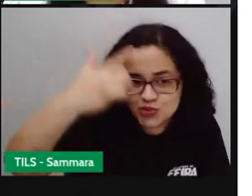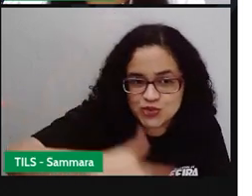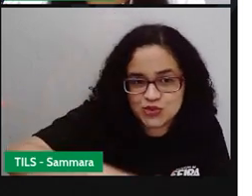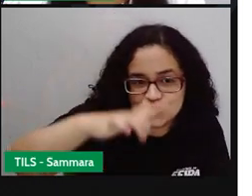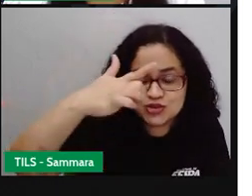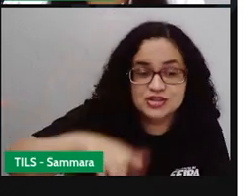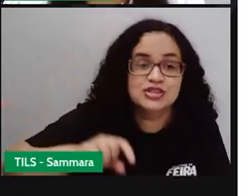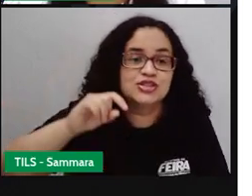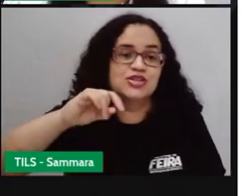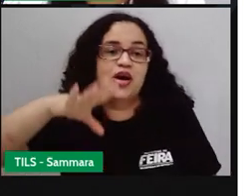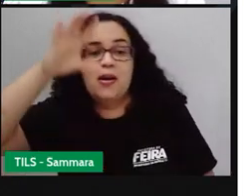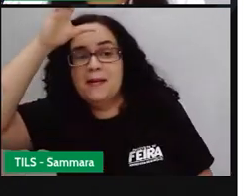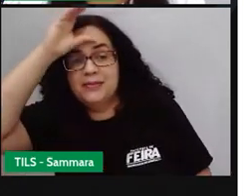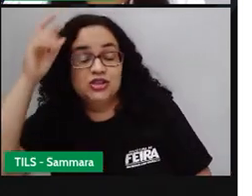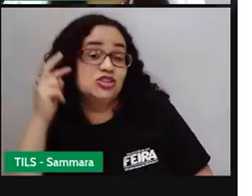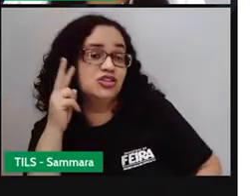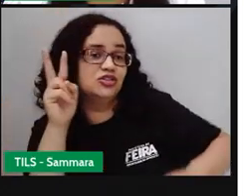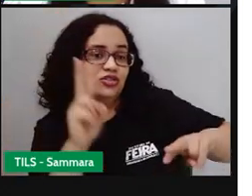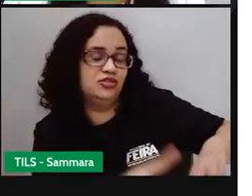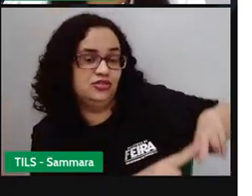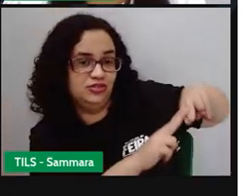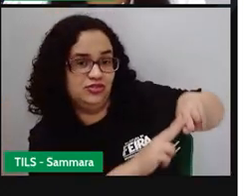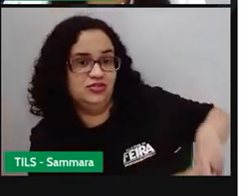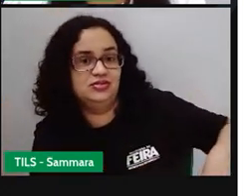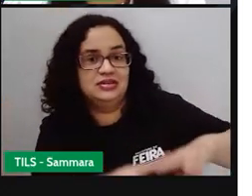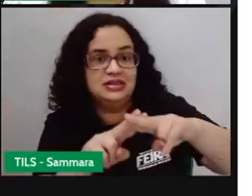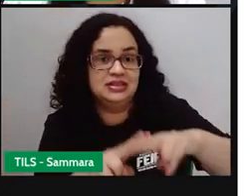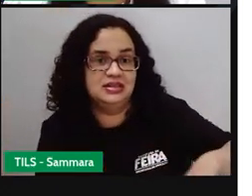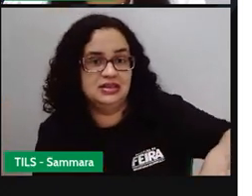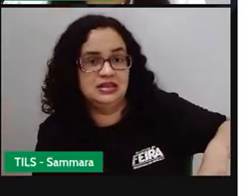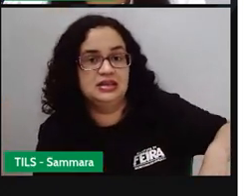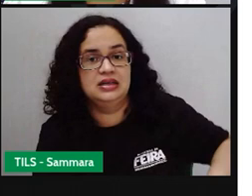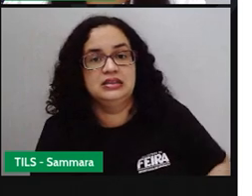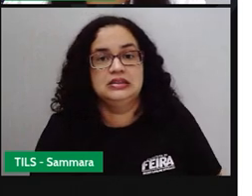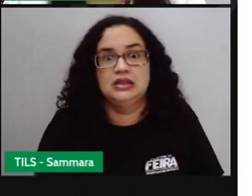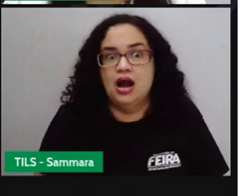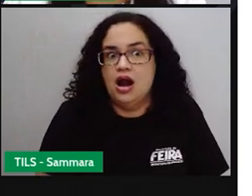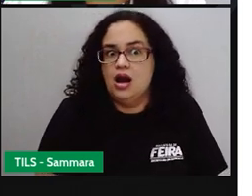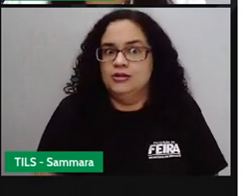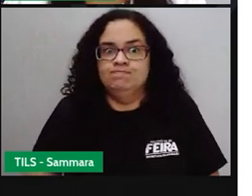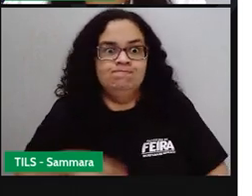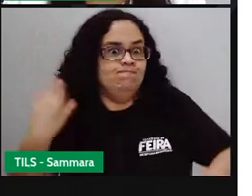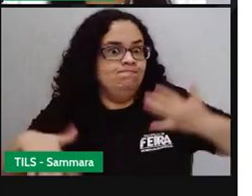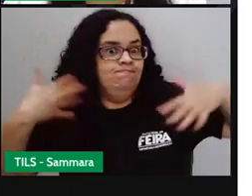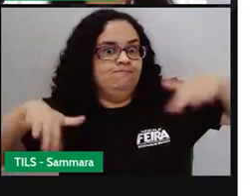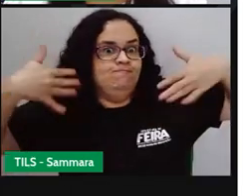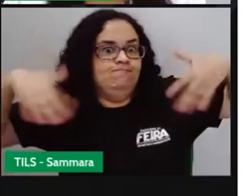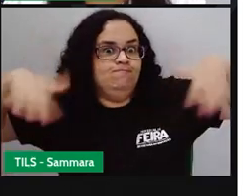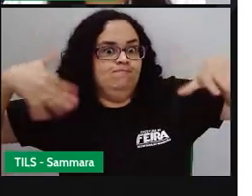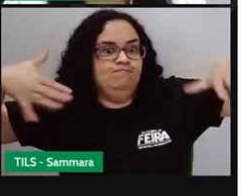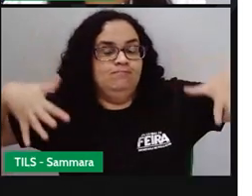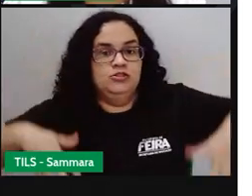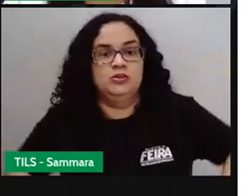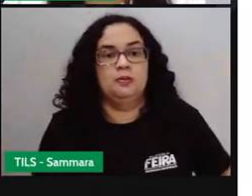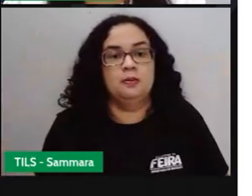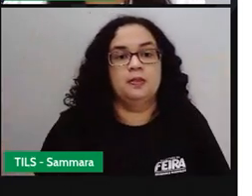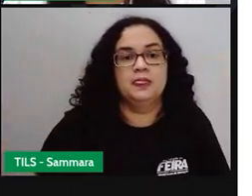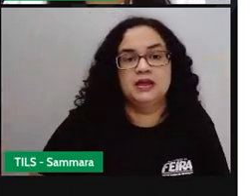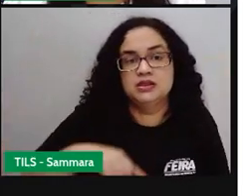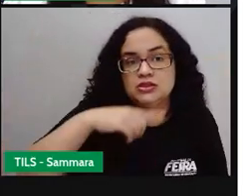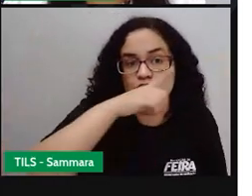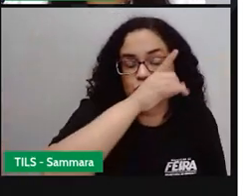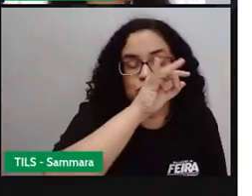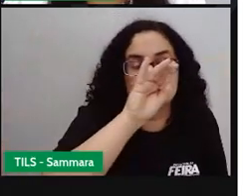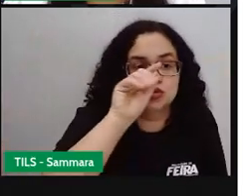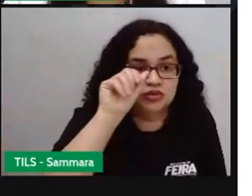Só a minha tia que viu a cadeira balançar. Ela estava apavorada. Então, eu deixei passar uns